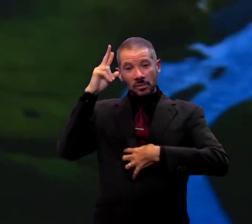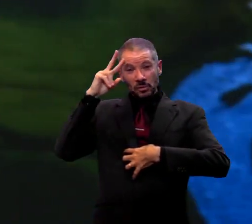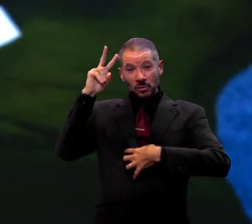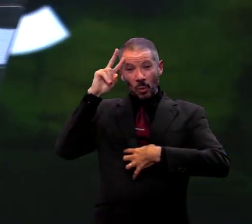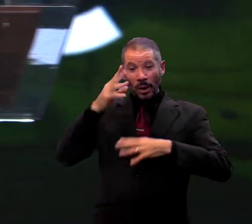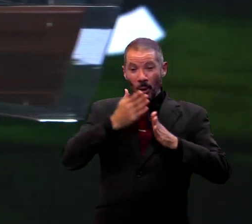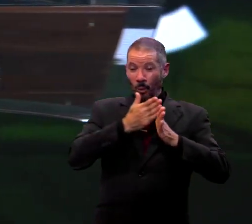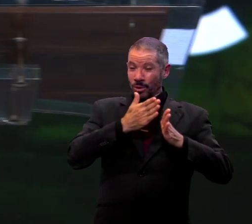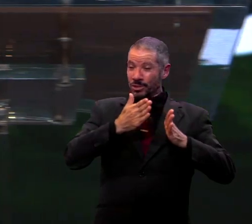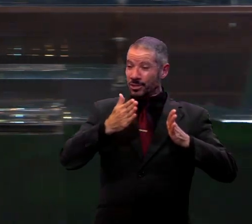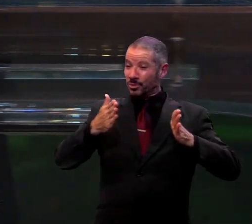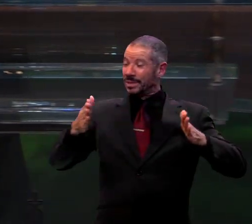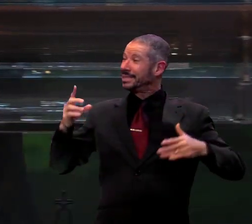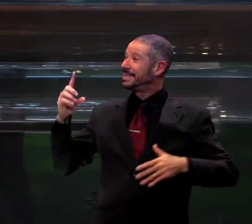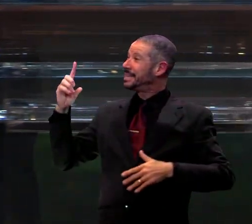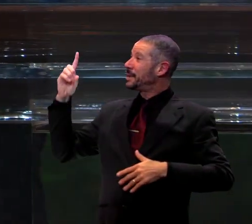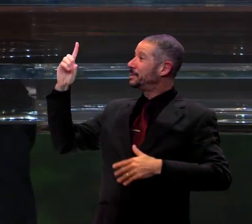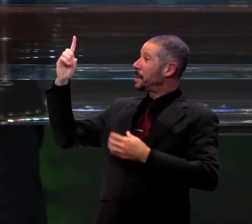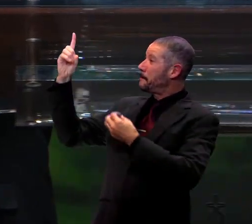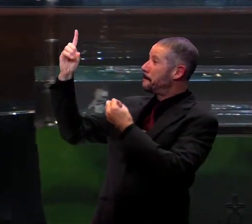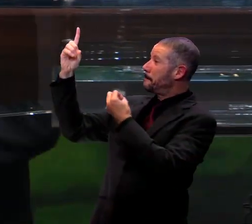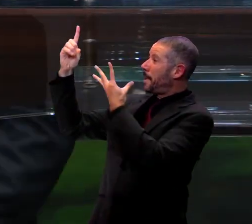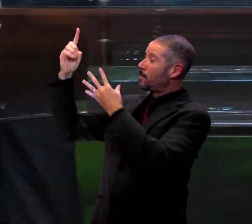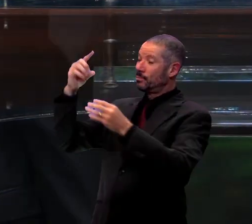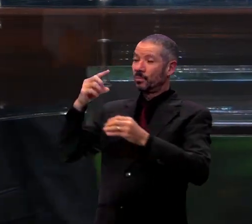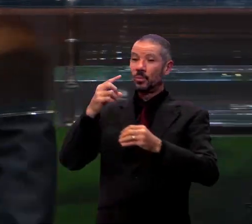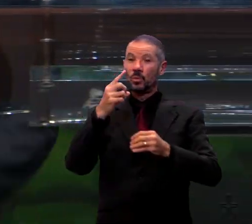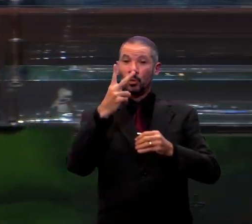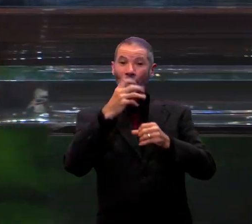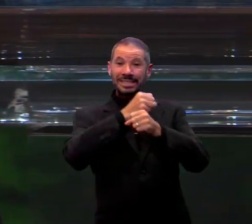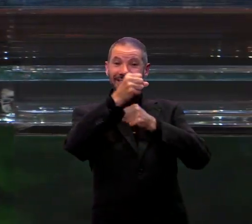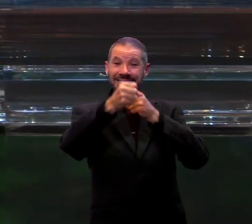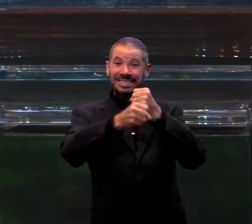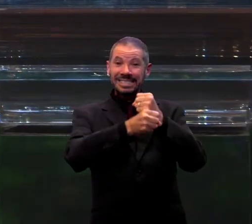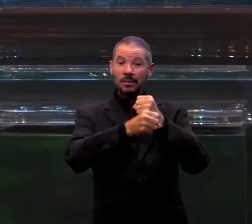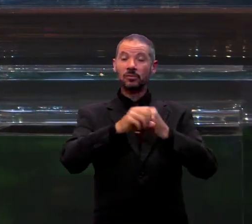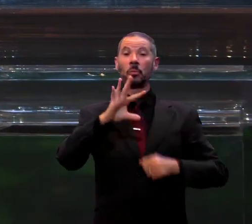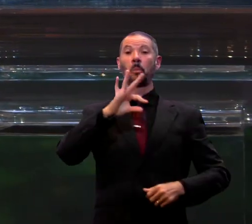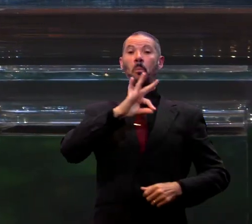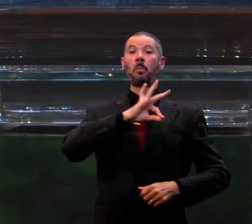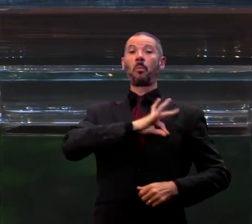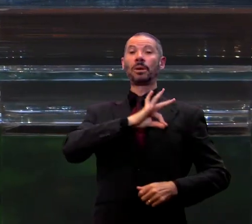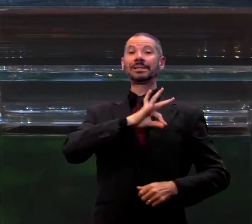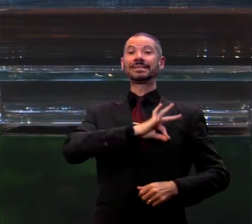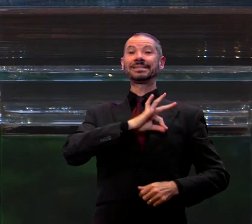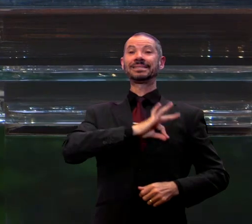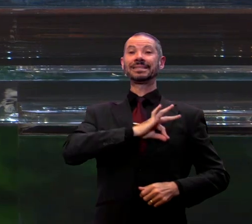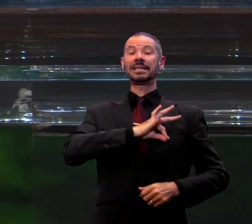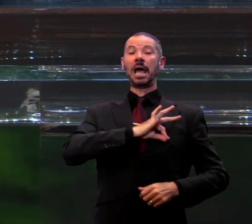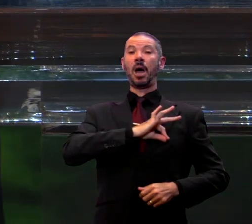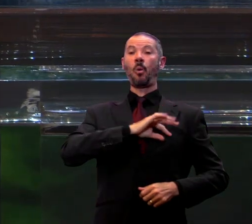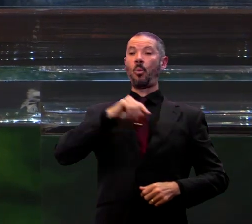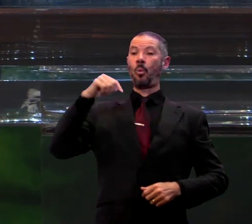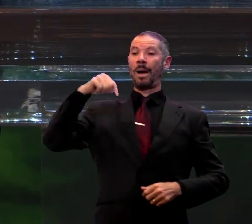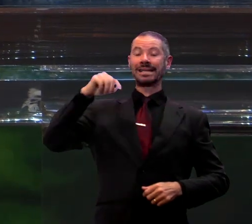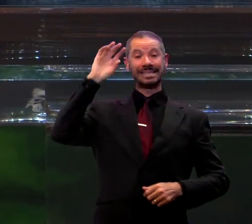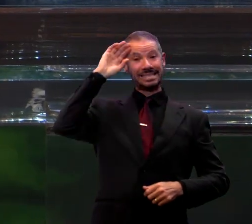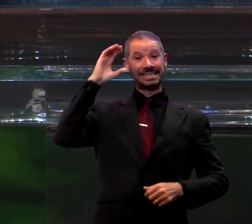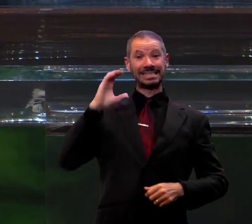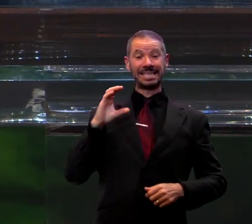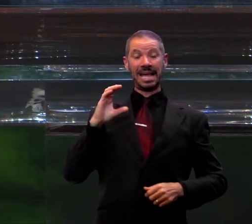por aí, que Deus é tão bom, que 2 anos depois, um policial dessa cidade, no cumprimento do seu